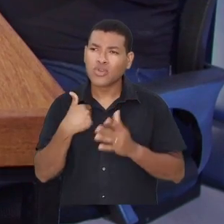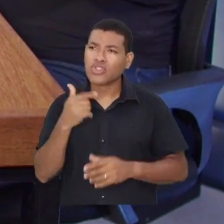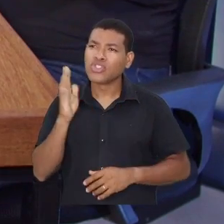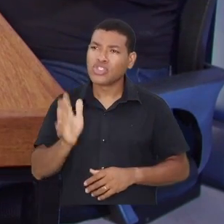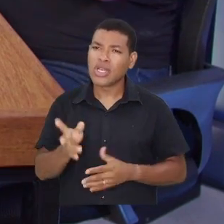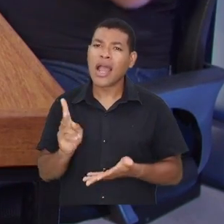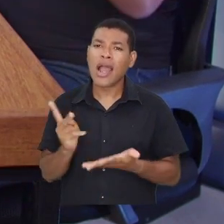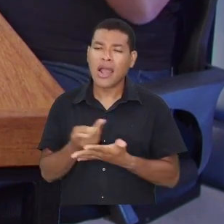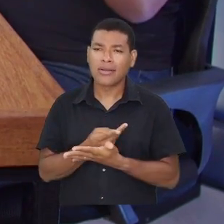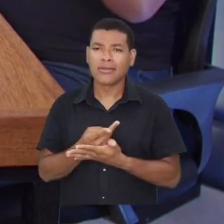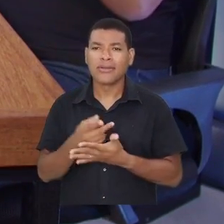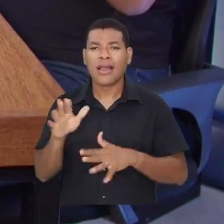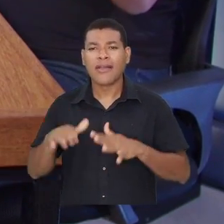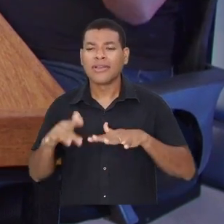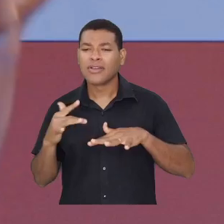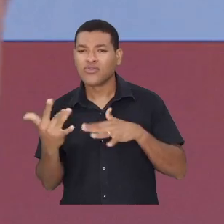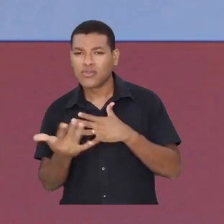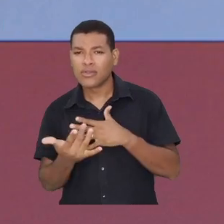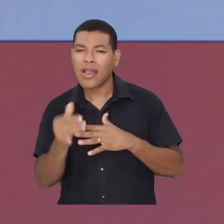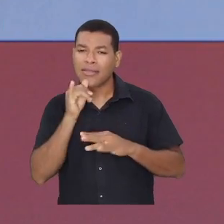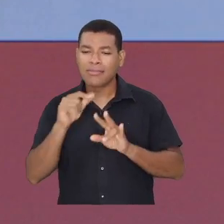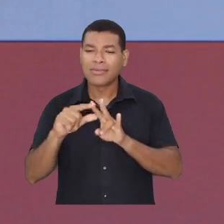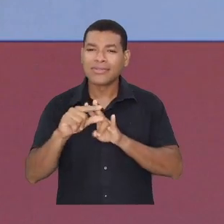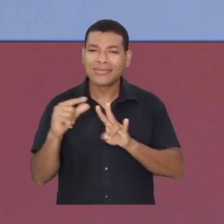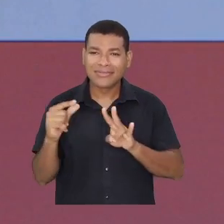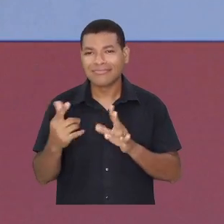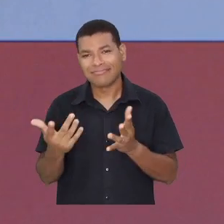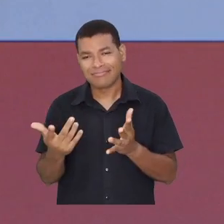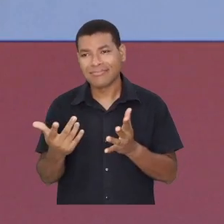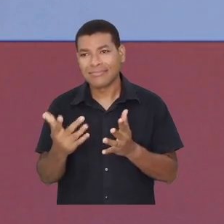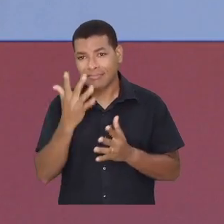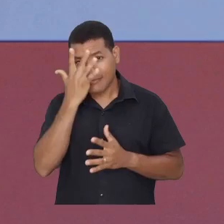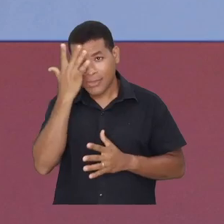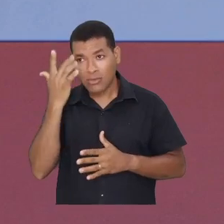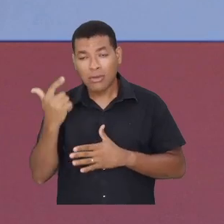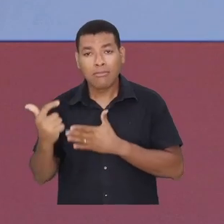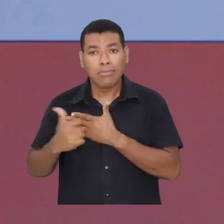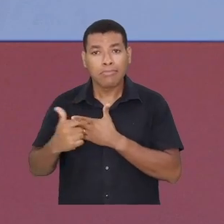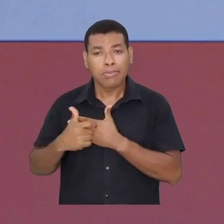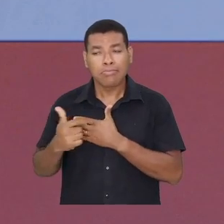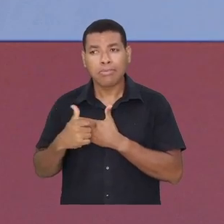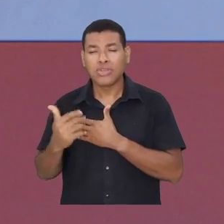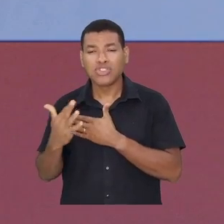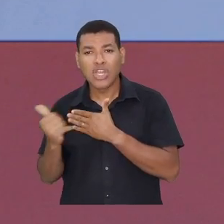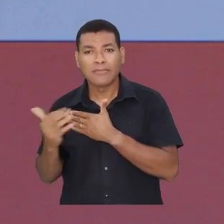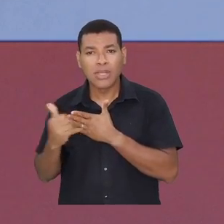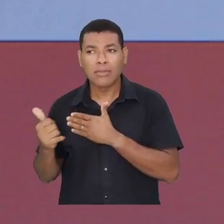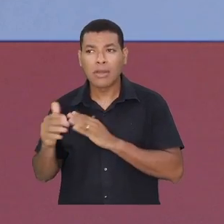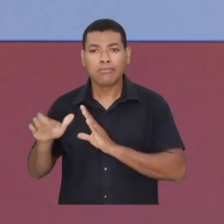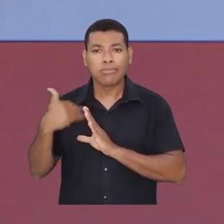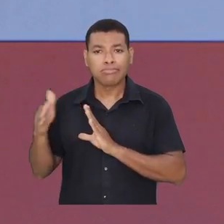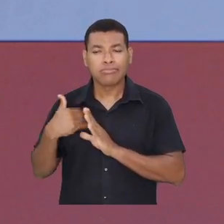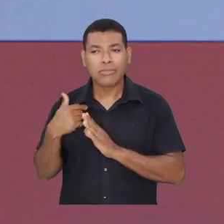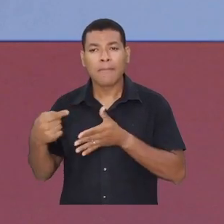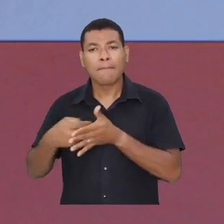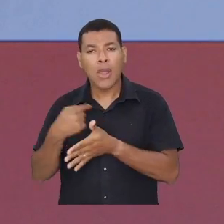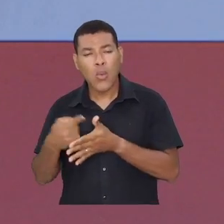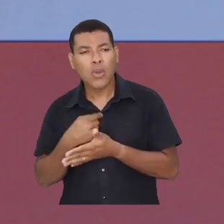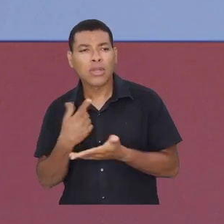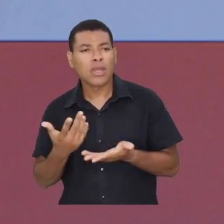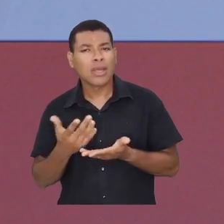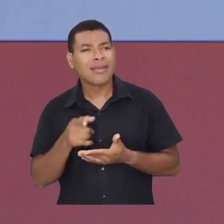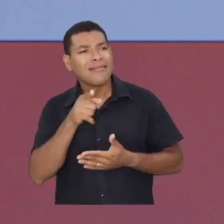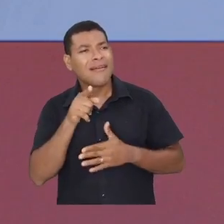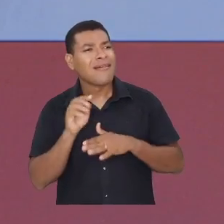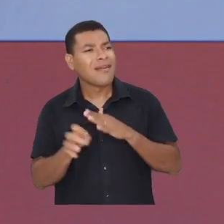mesma recebo, né, em rede social profissional, como LinkedIn, pessoas me acionando, né, recebo e-mails ali de pessoas questionando sobre